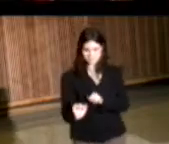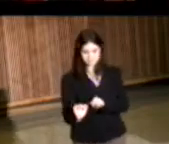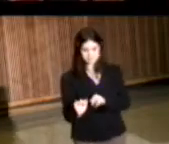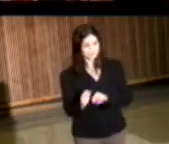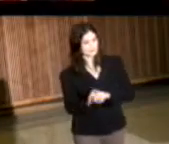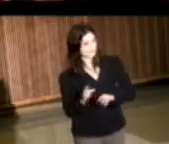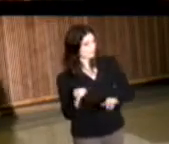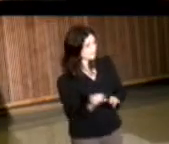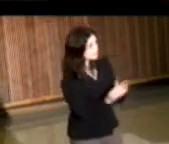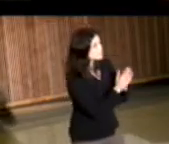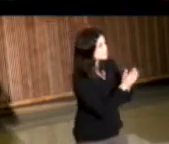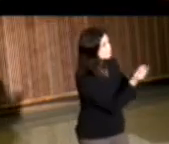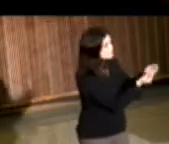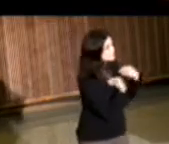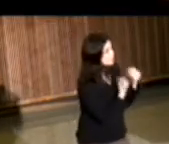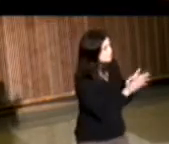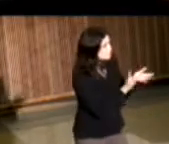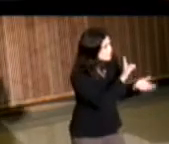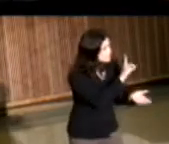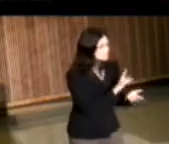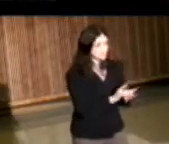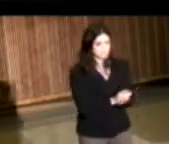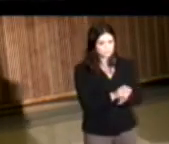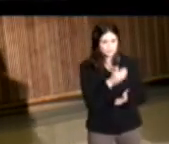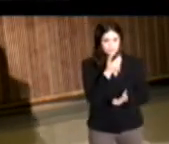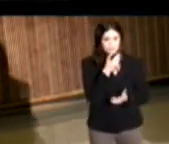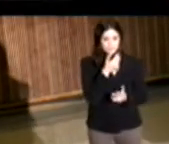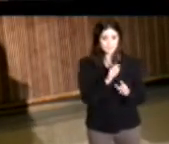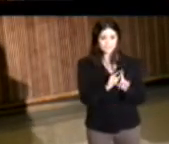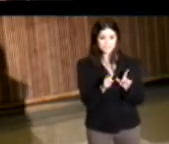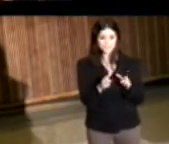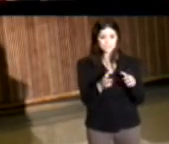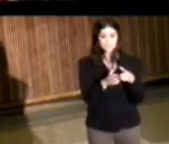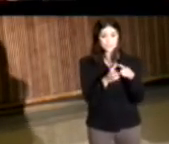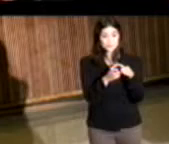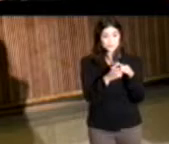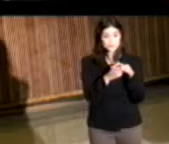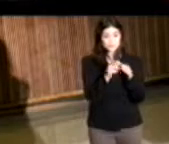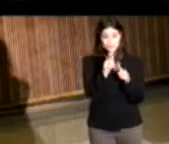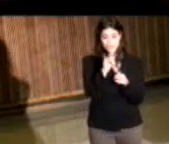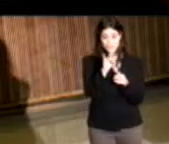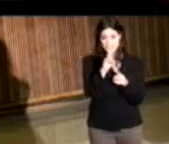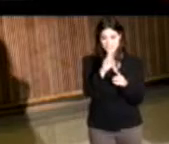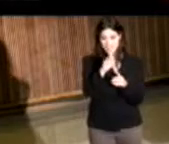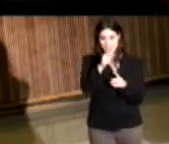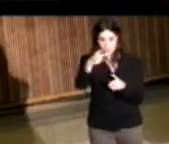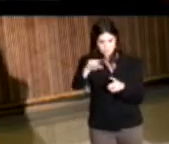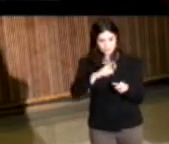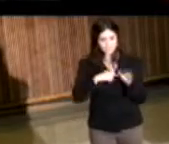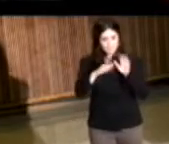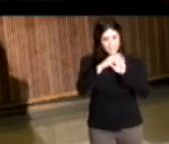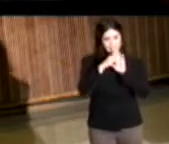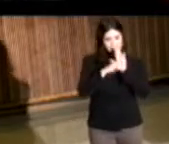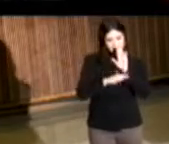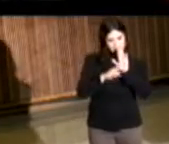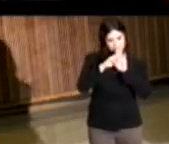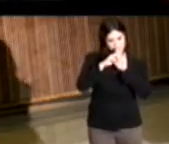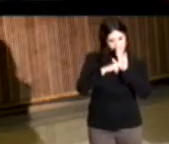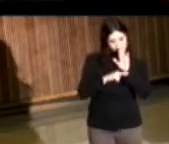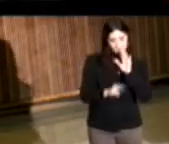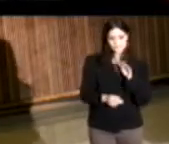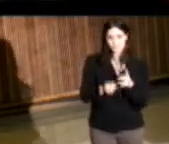desse, me dá uma Bíblia dessa. E o Gideão é cheio de regra, né? Está cheio de Gideão aqui, eu vou falar baixinho. E Gideão é cheio de regra. Por exemplo